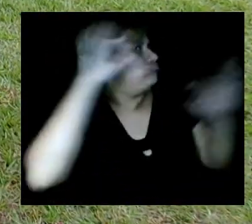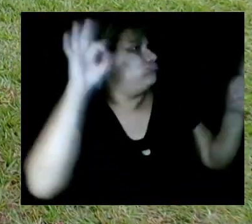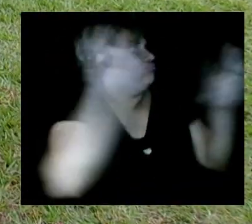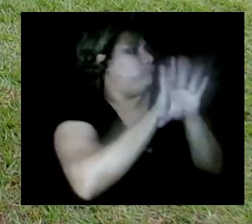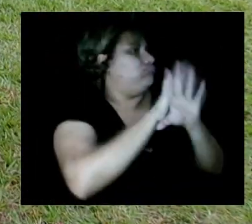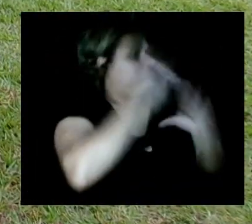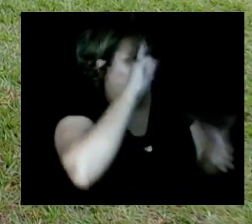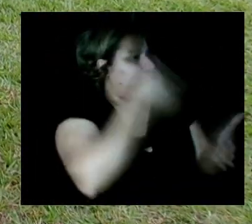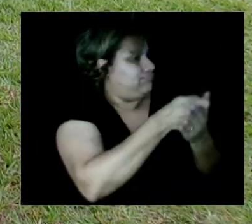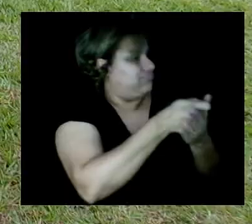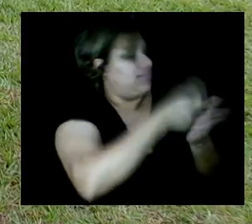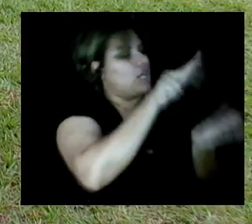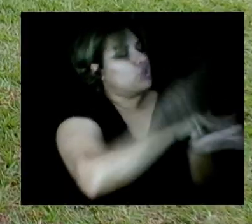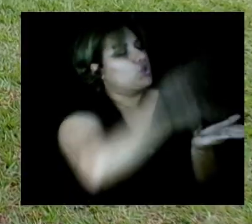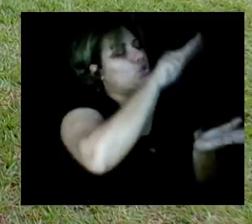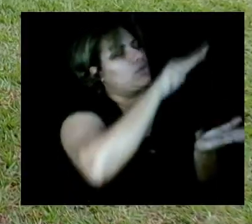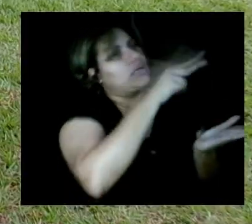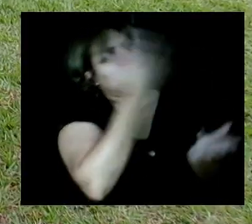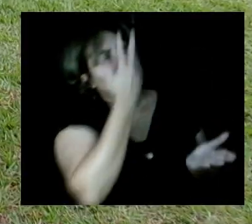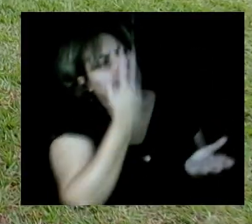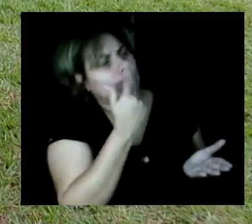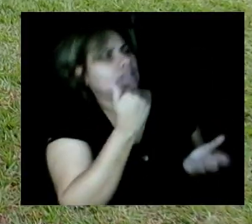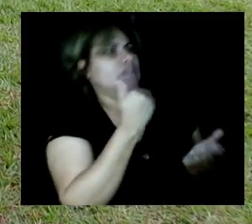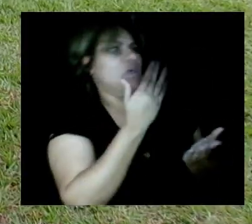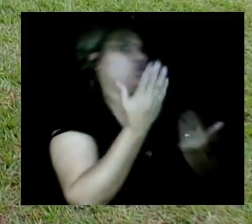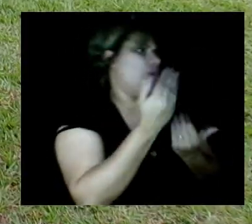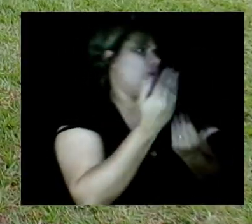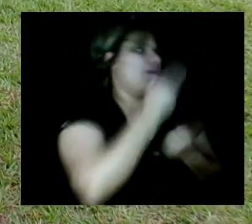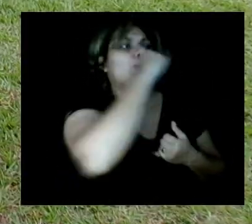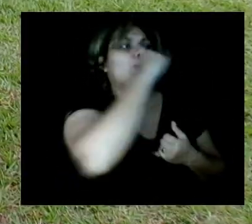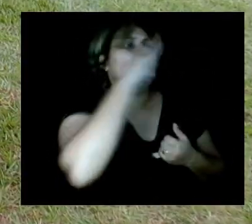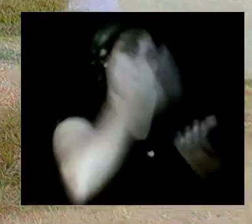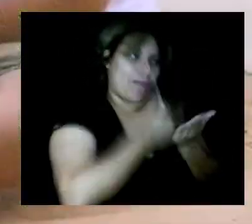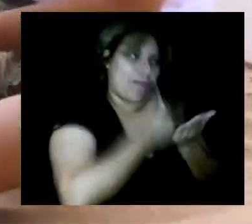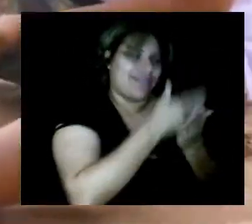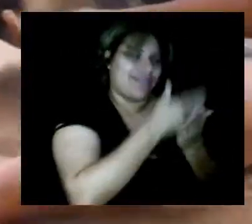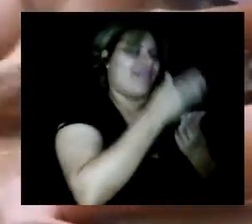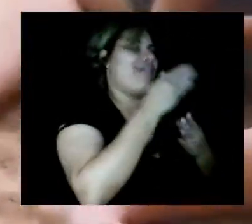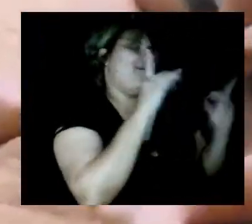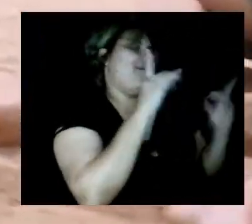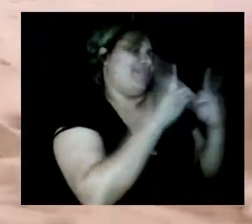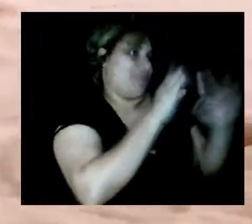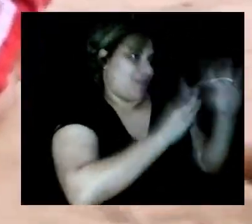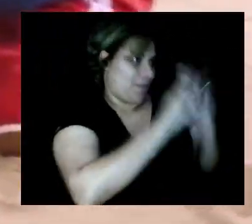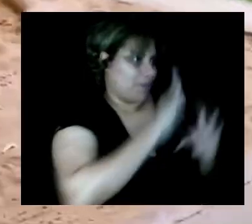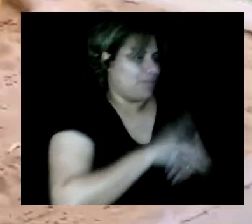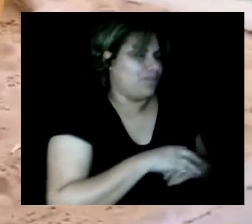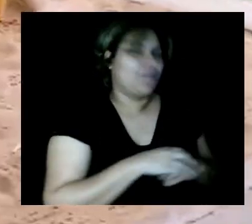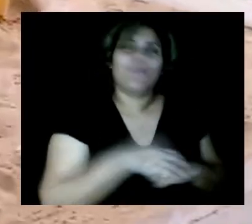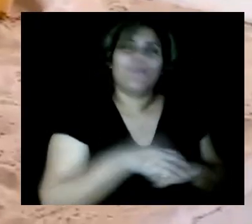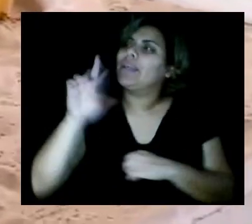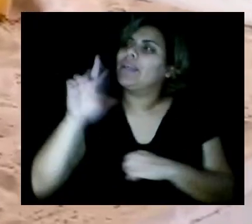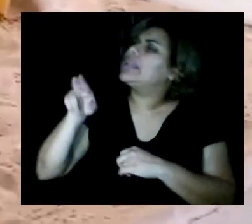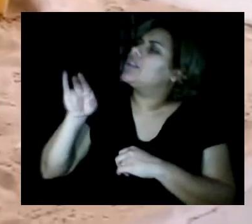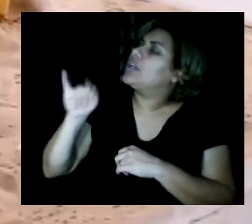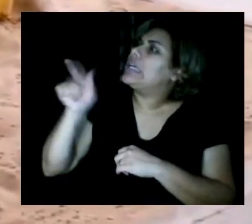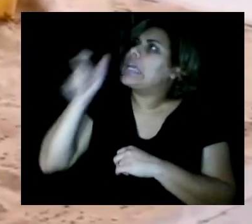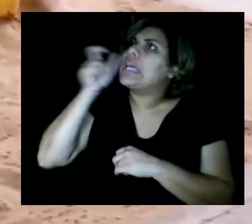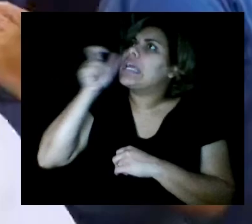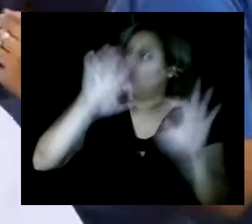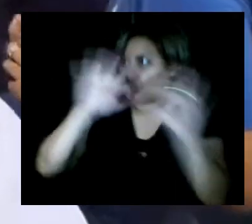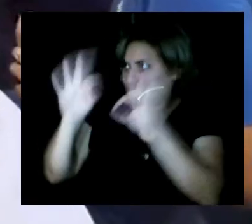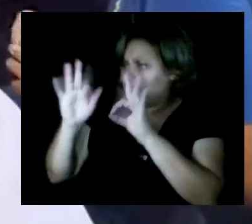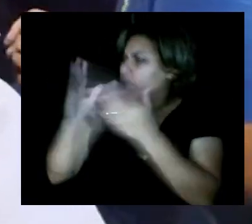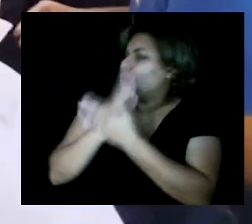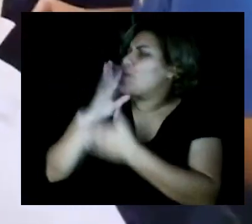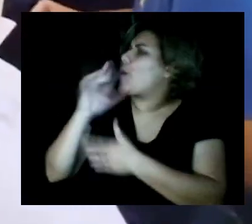criança, tanto adulto, possa iniciar os atendimentos terapêuticos. Dani, para quem está assistindo e às vezes não tem a noção, não conhece alguém que passa